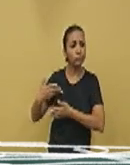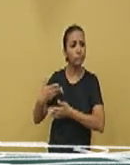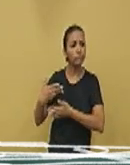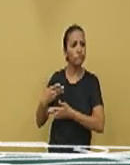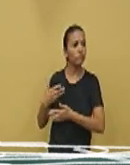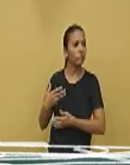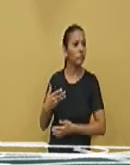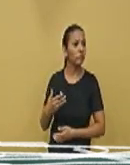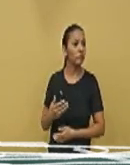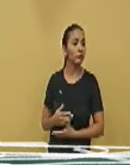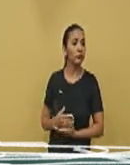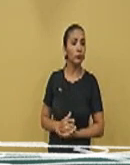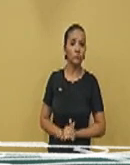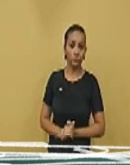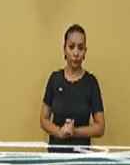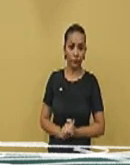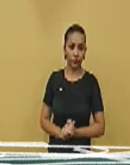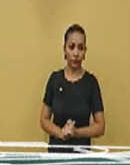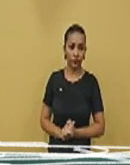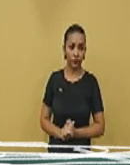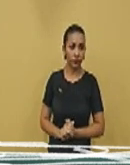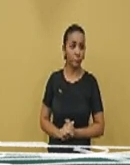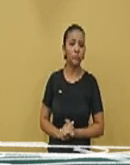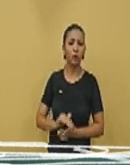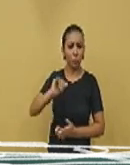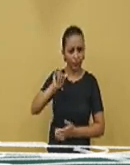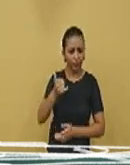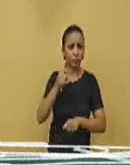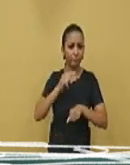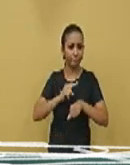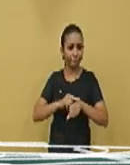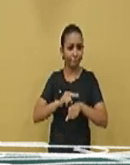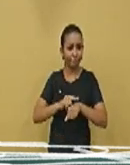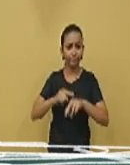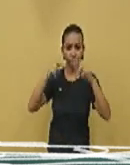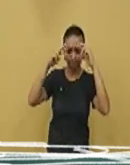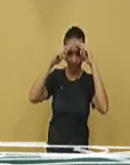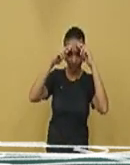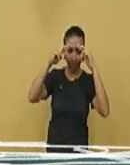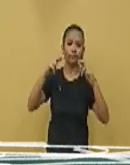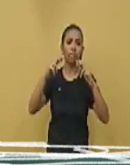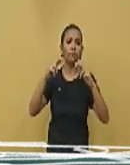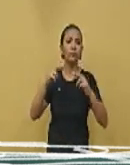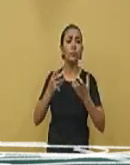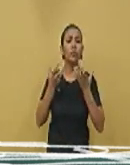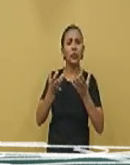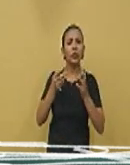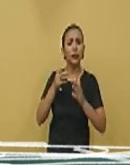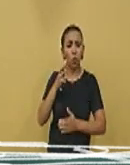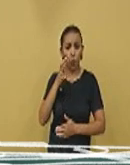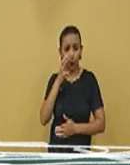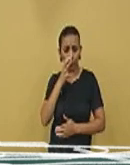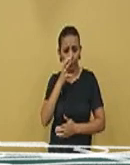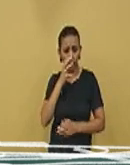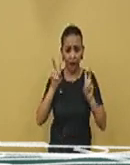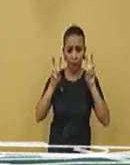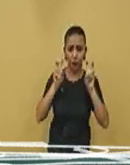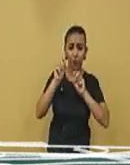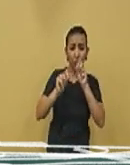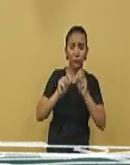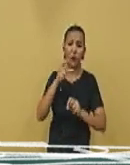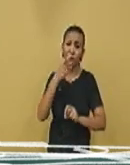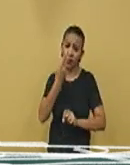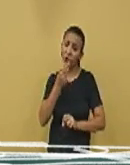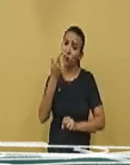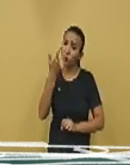começou? Bom, já aproveitando o tempo, né, o respeito recíproco que temos, queria fazer uma observação sobre algumas falas